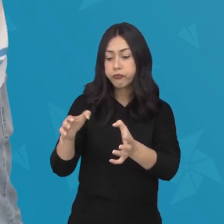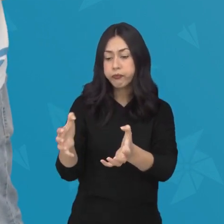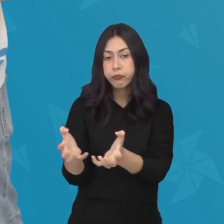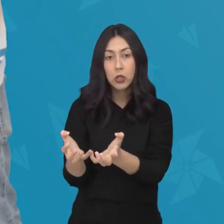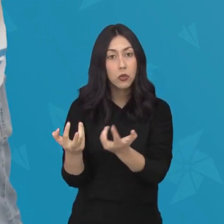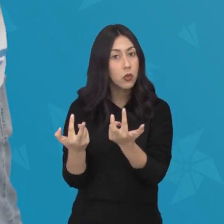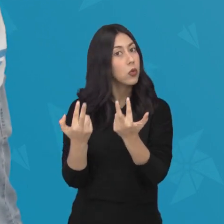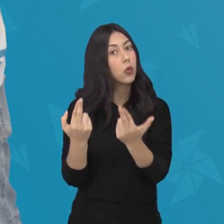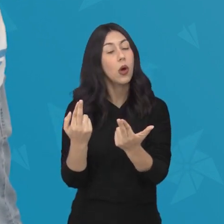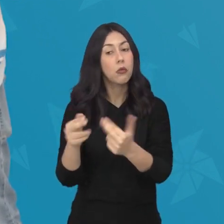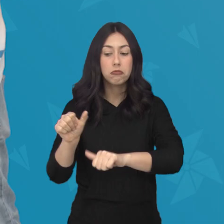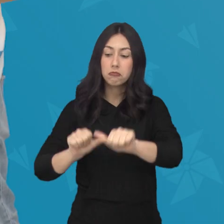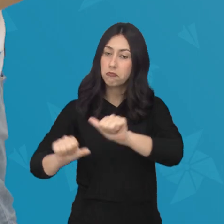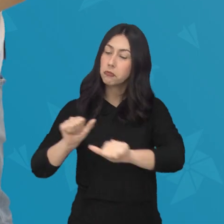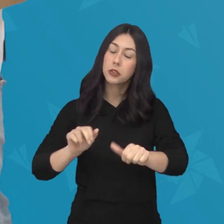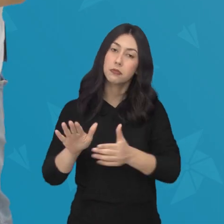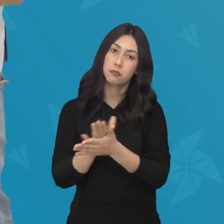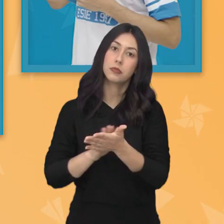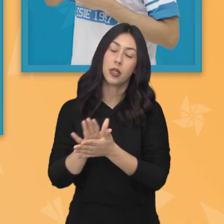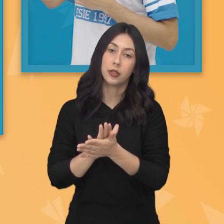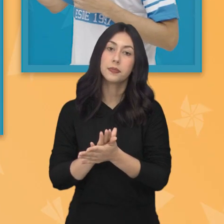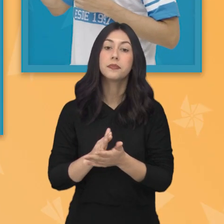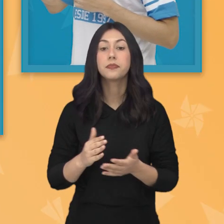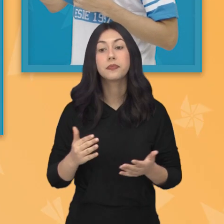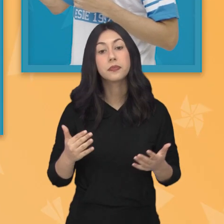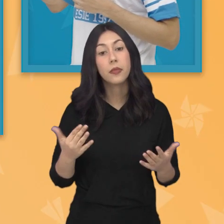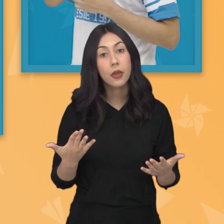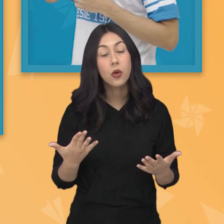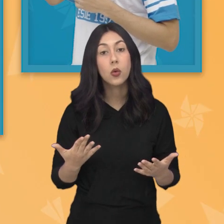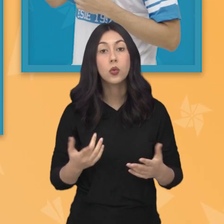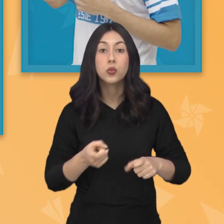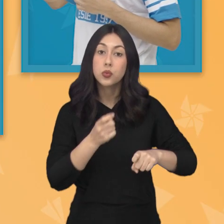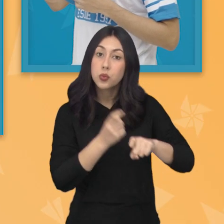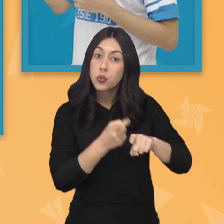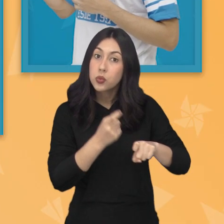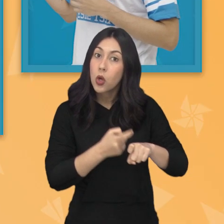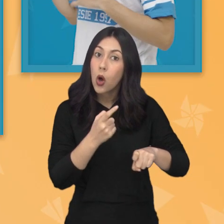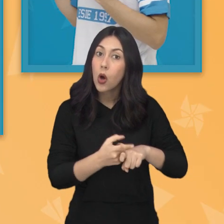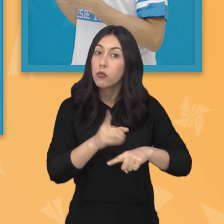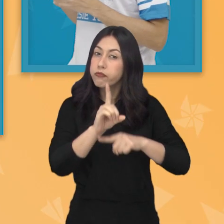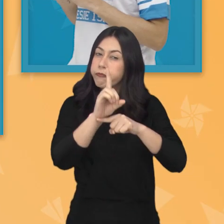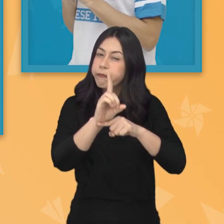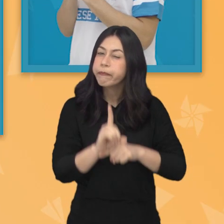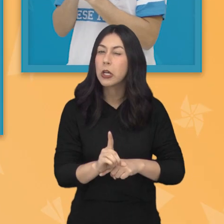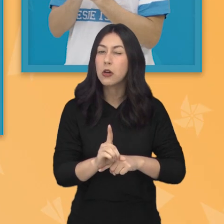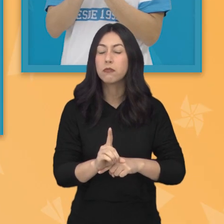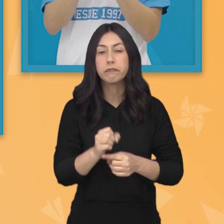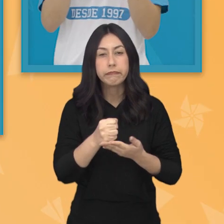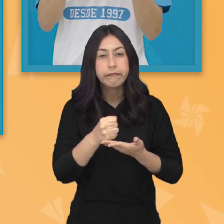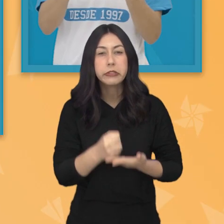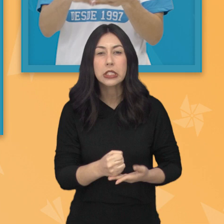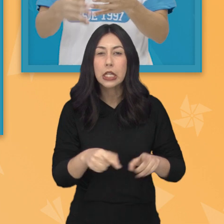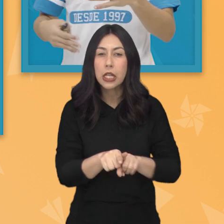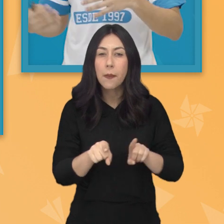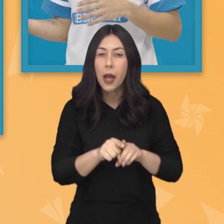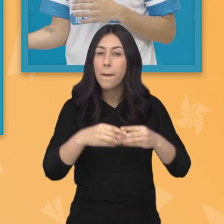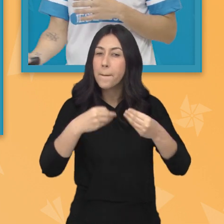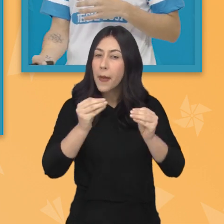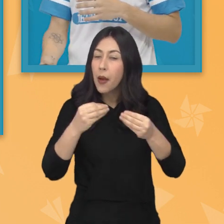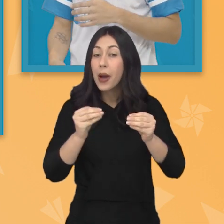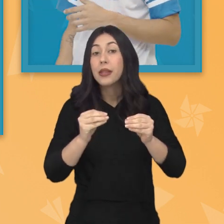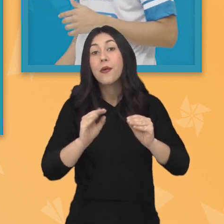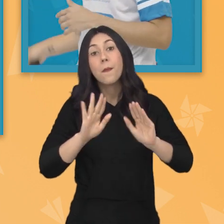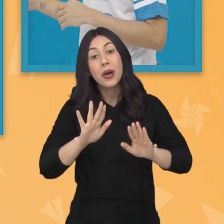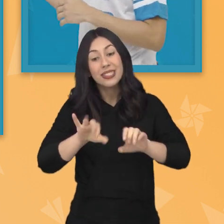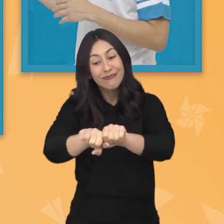ao redor para ela começar a mudar de forma. Que eles são sólidos, são densos, quebradiços, maleáveis e apresentam uma maior resistência a deformações, que foi